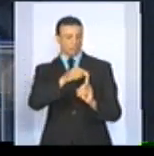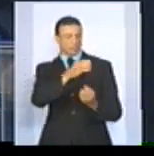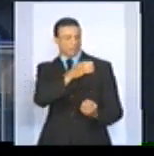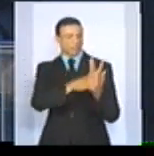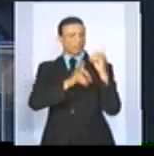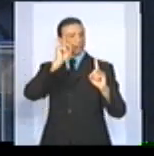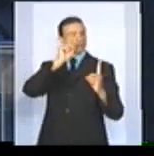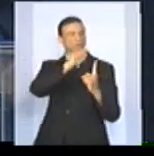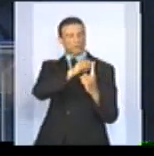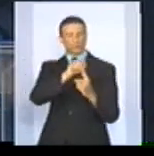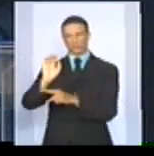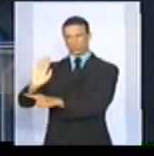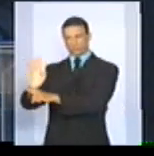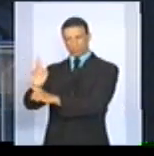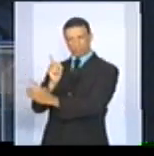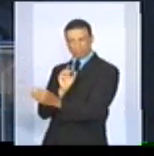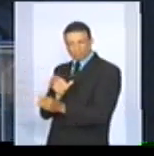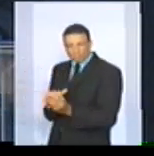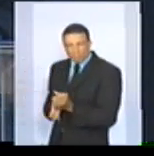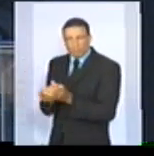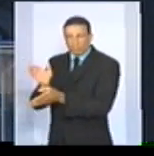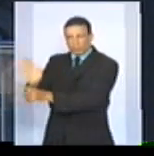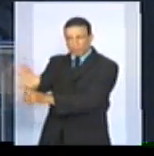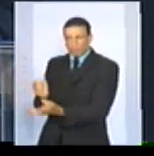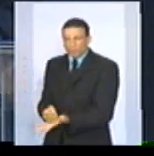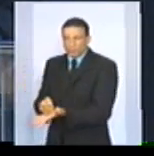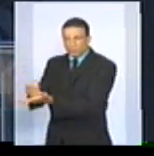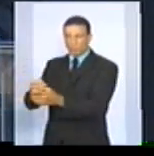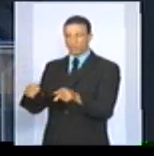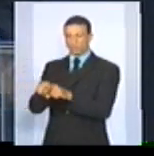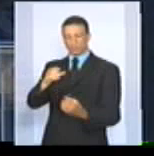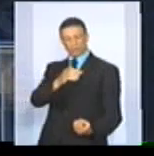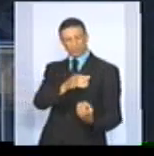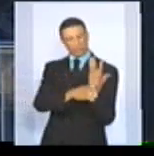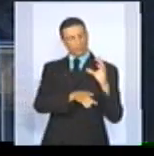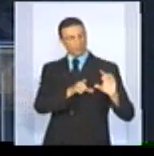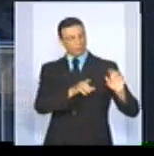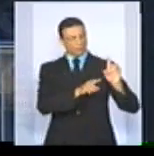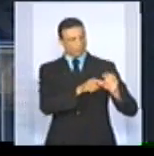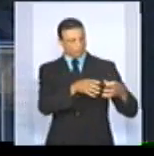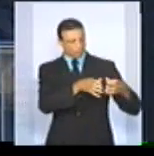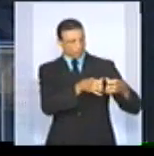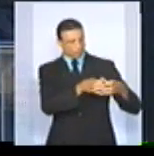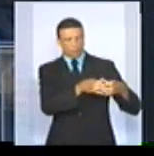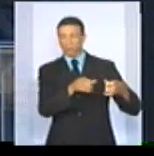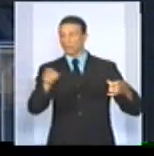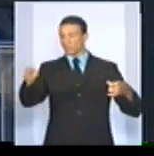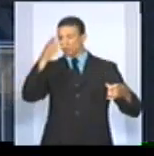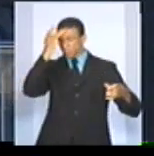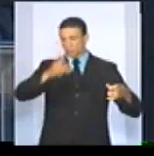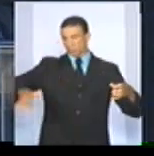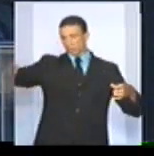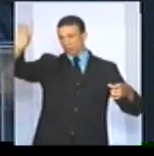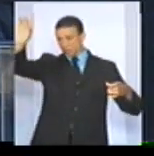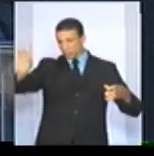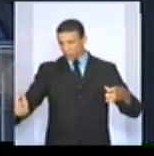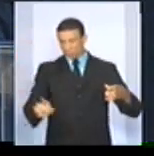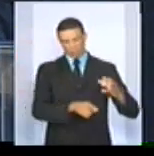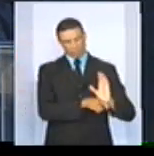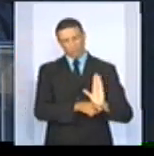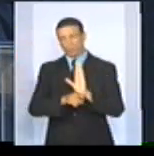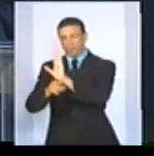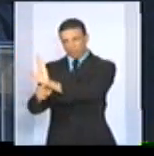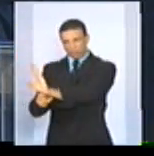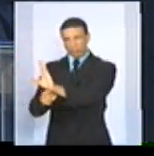e defender o cinema brasileiro, bem como criar uma entidade de arrecadação e defesa de direito autoral dos cineastas.